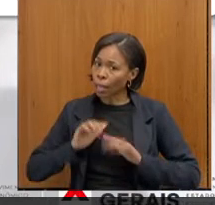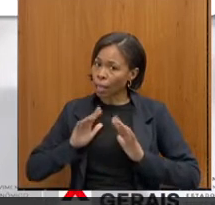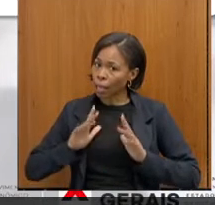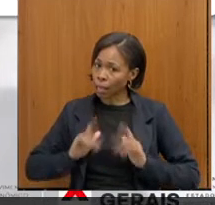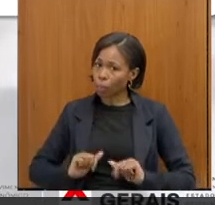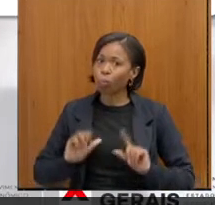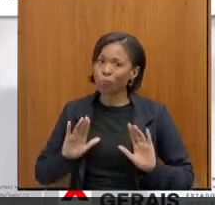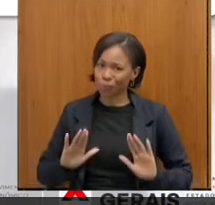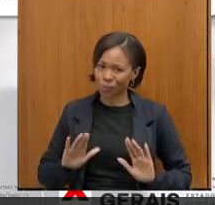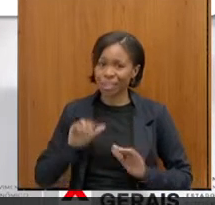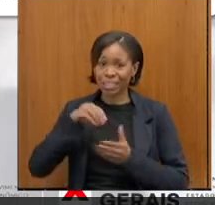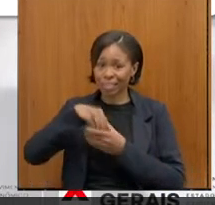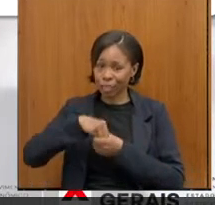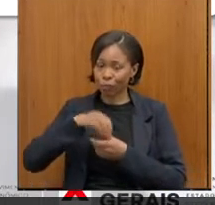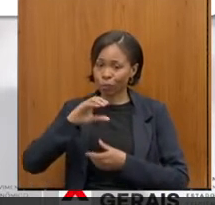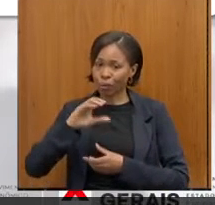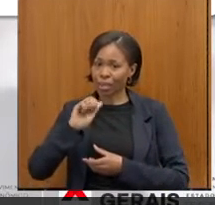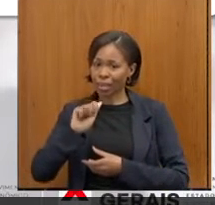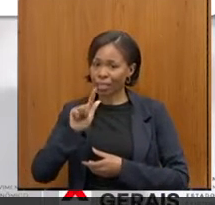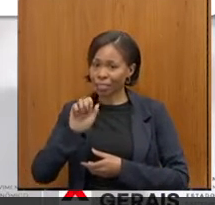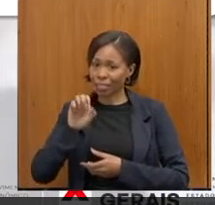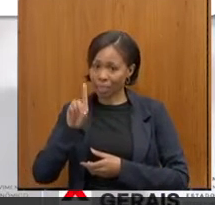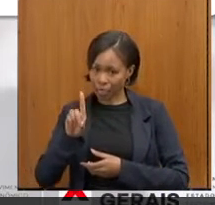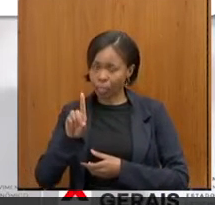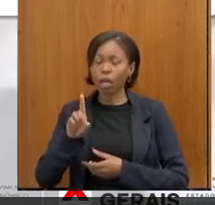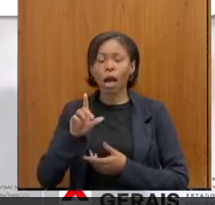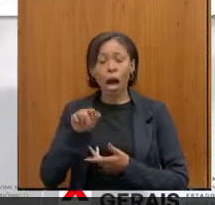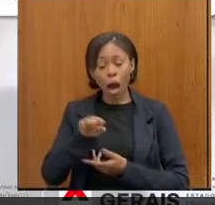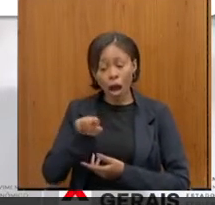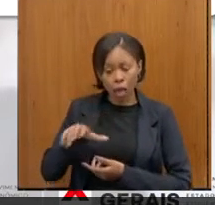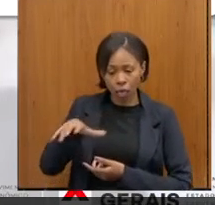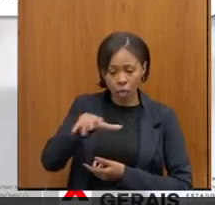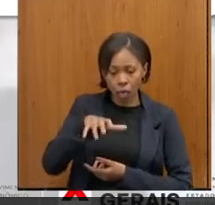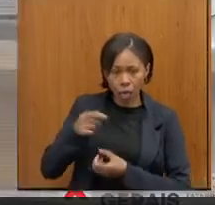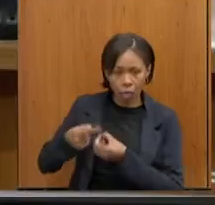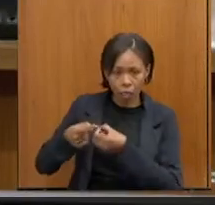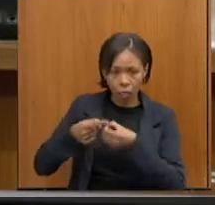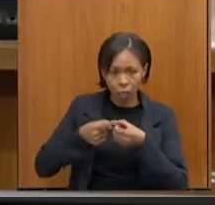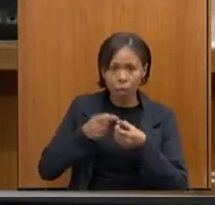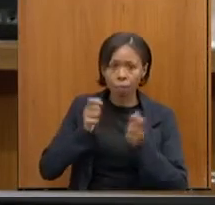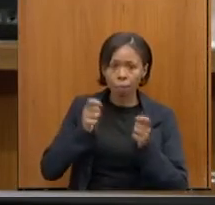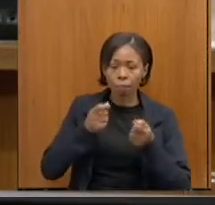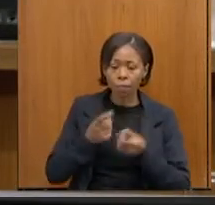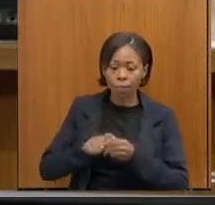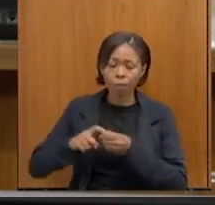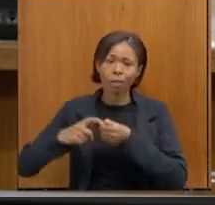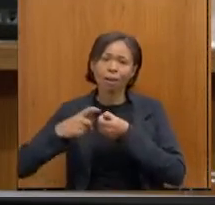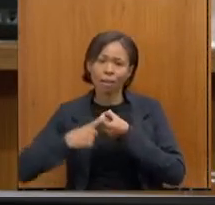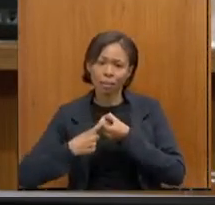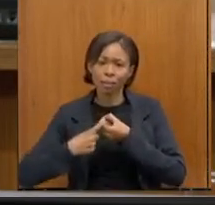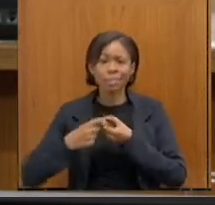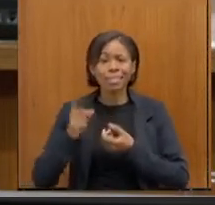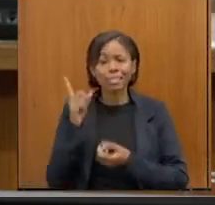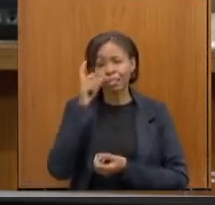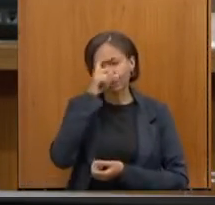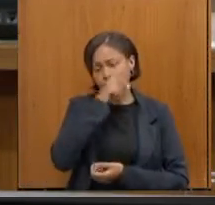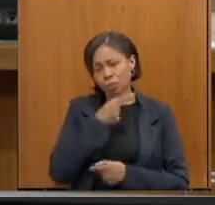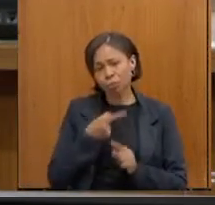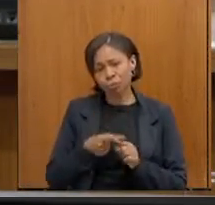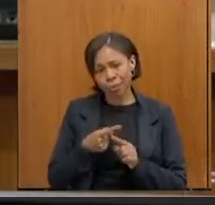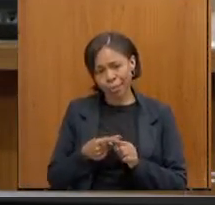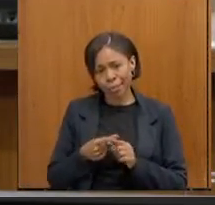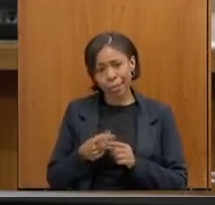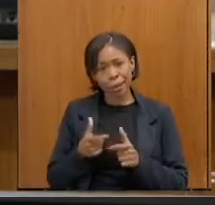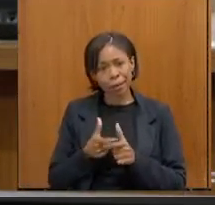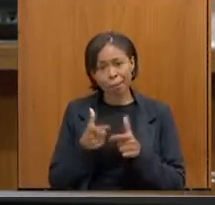é que esses municípios por meio de convênio Nossa grande dificuldade é que a maioria dos Municípios não